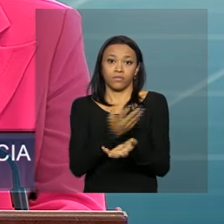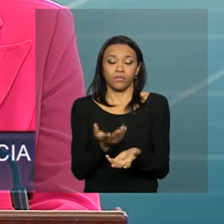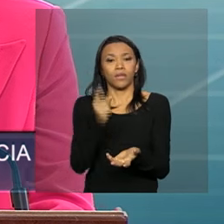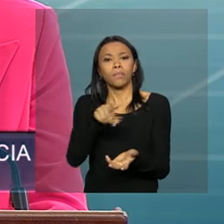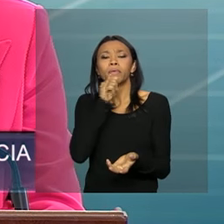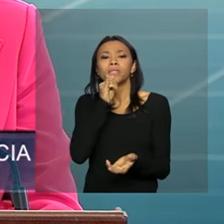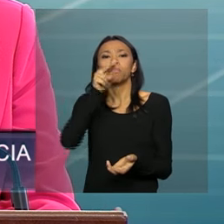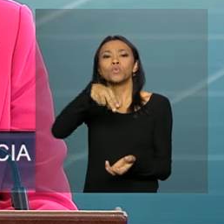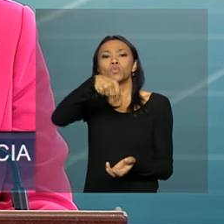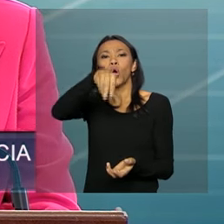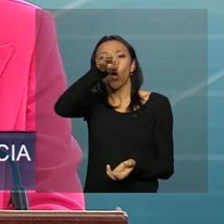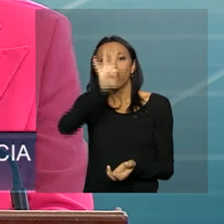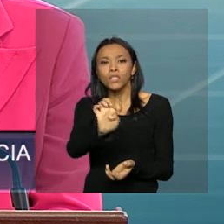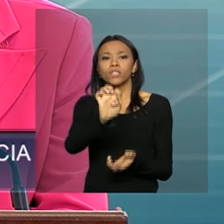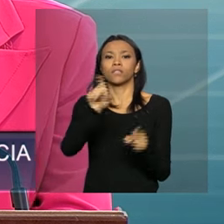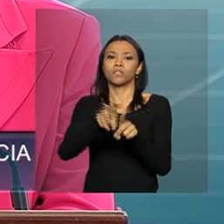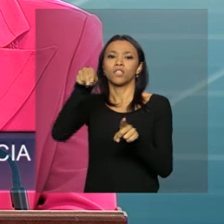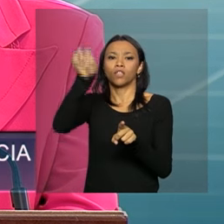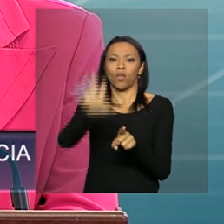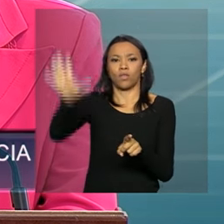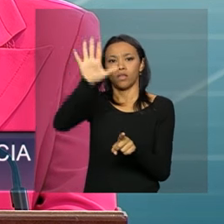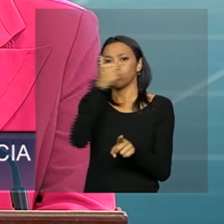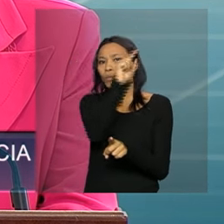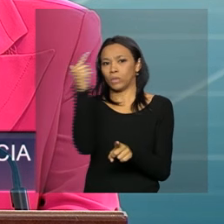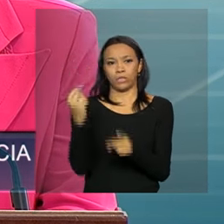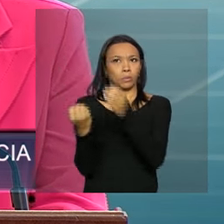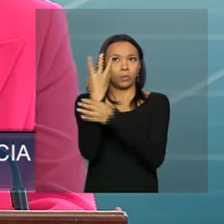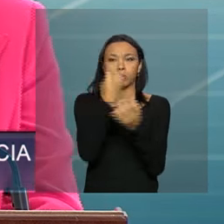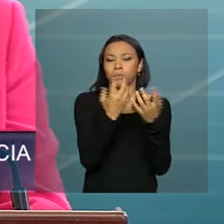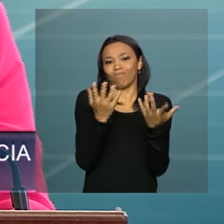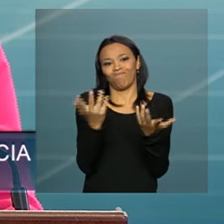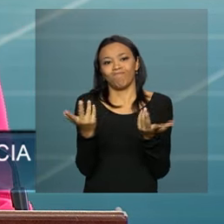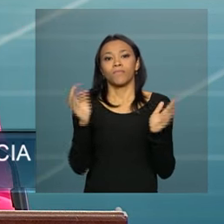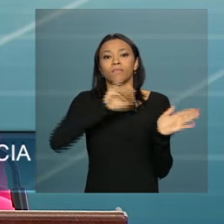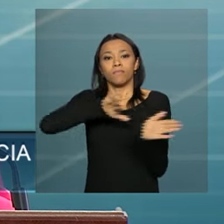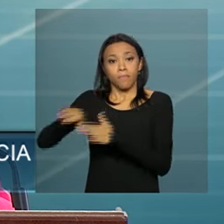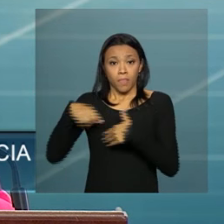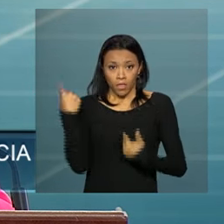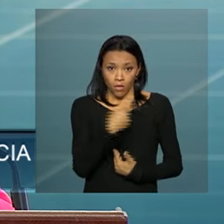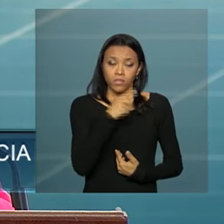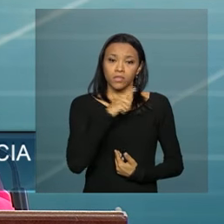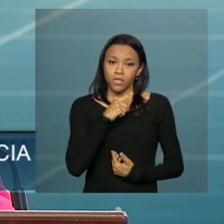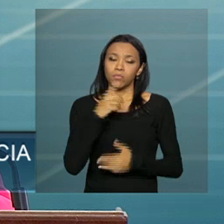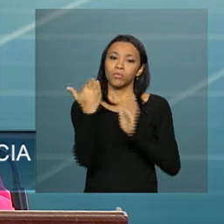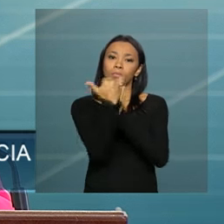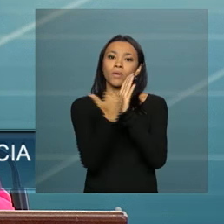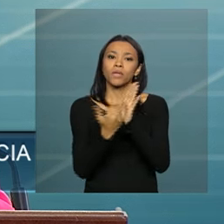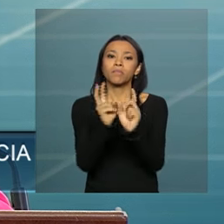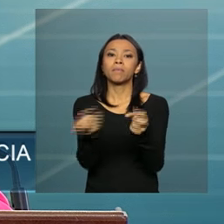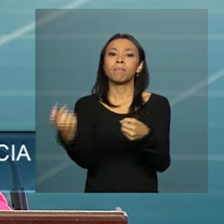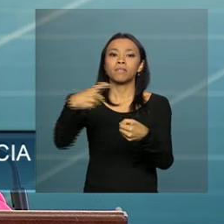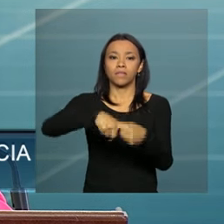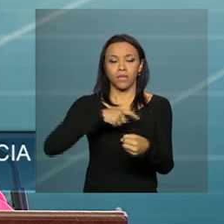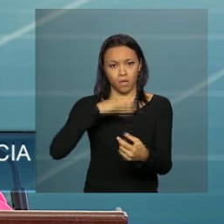do Norte e do Nordeste. Nós temos, de fato, um programa em parceria.